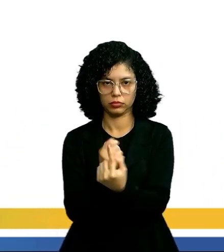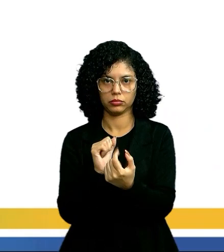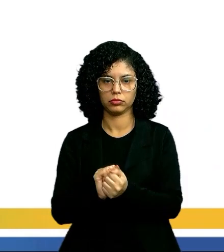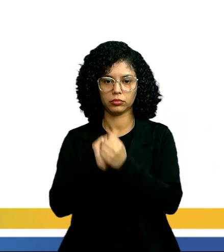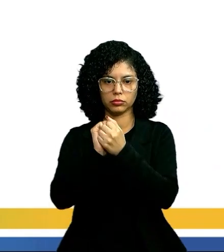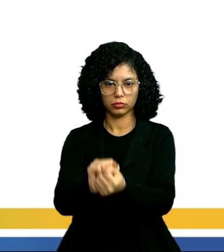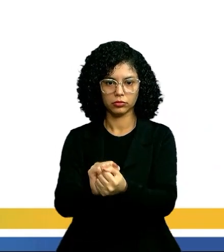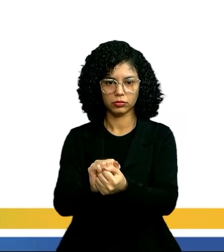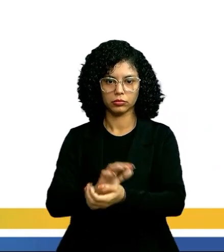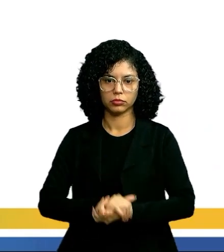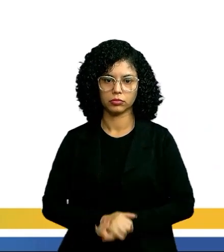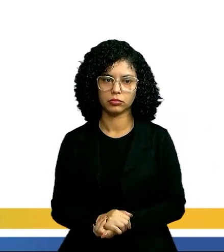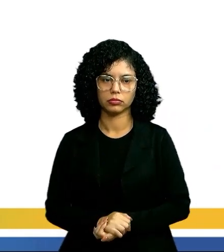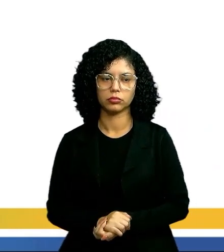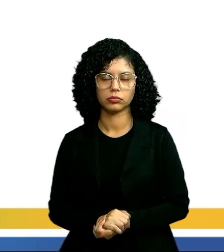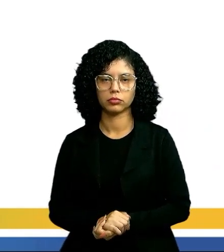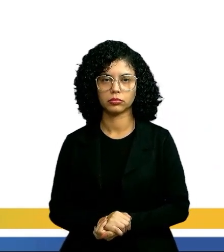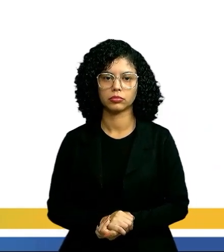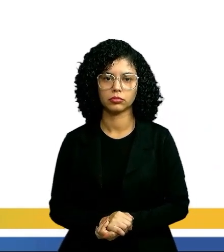feita a partir de um átomo.